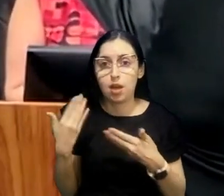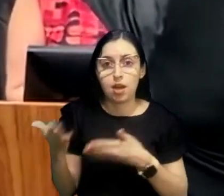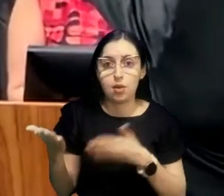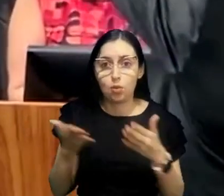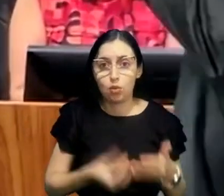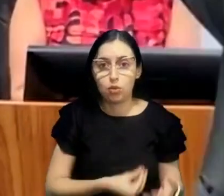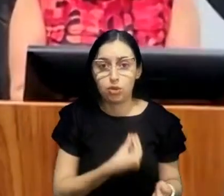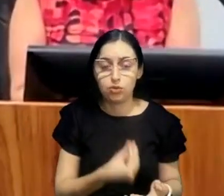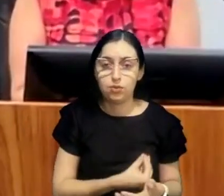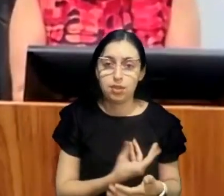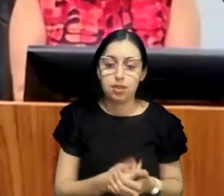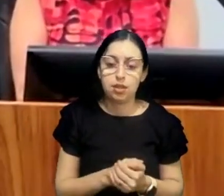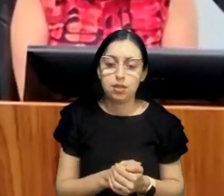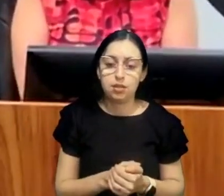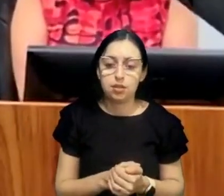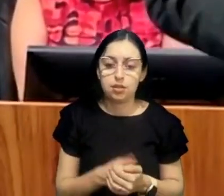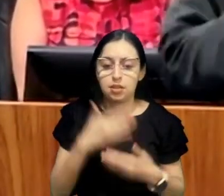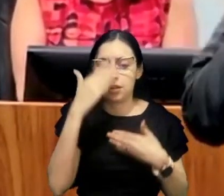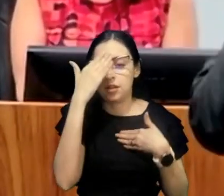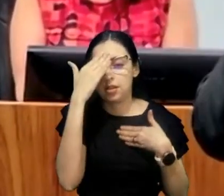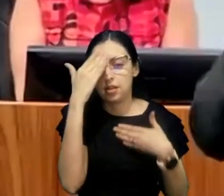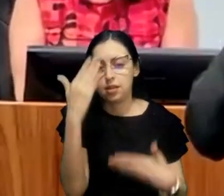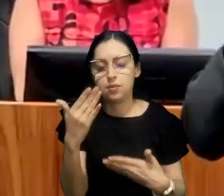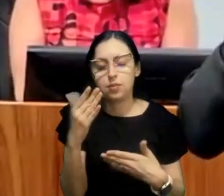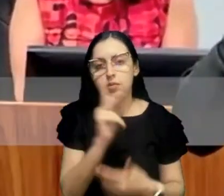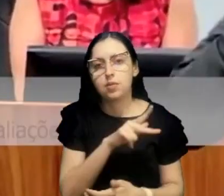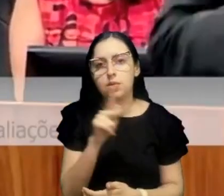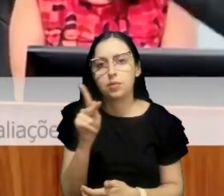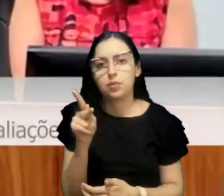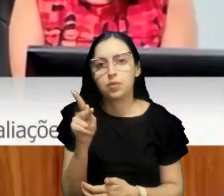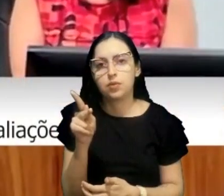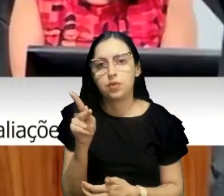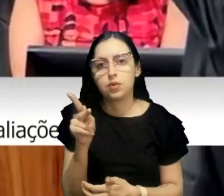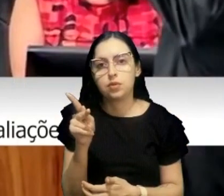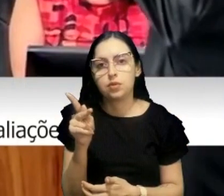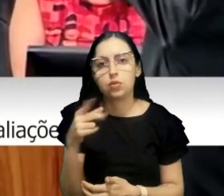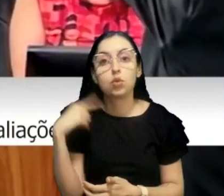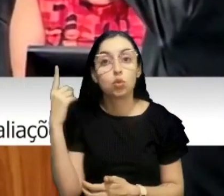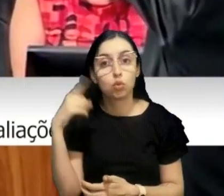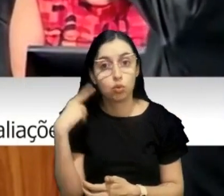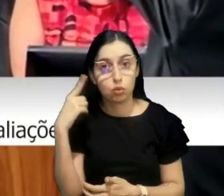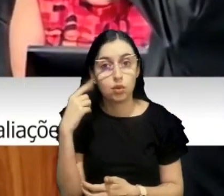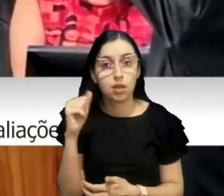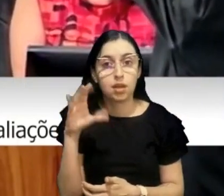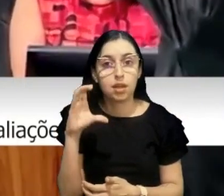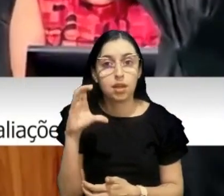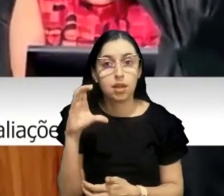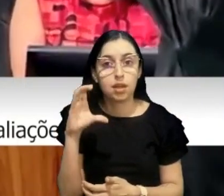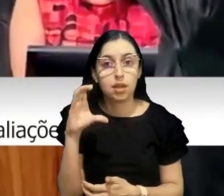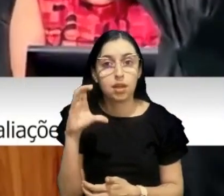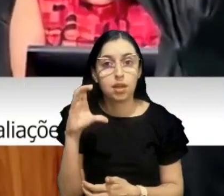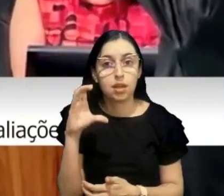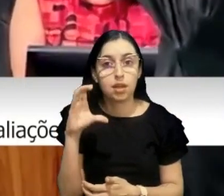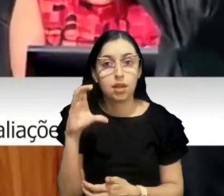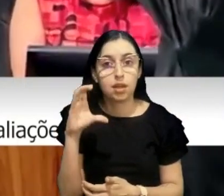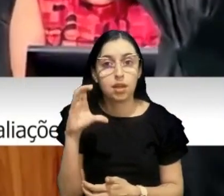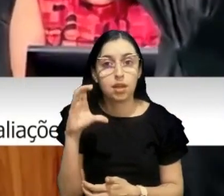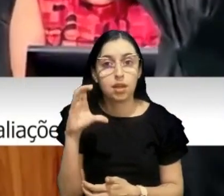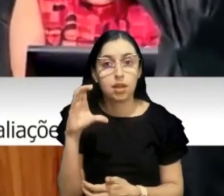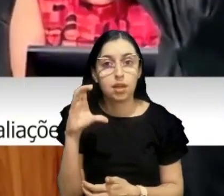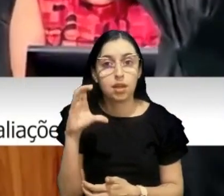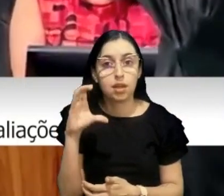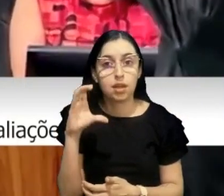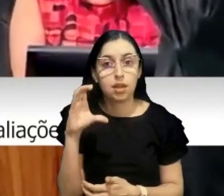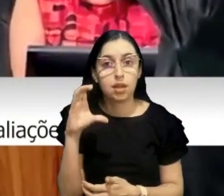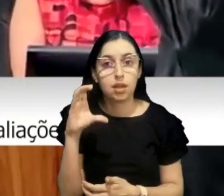aqui, né, agradecer a professora doutora, né, Caroline. À esquerda da desembargadora